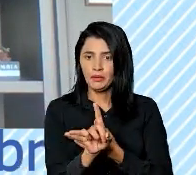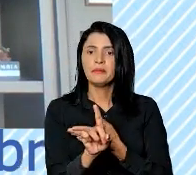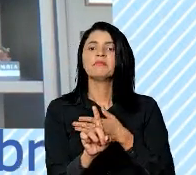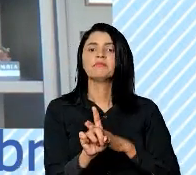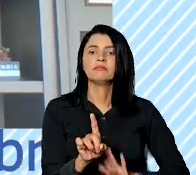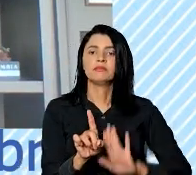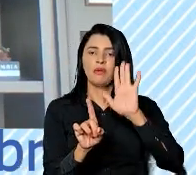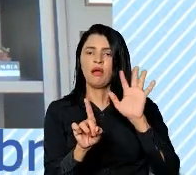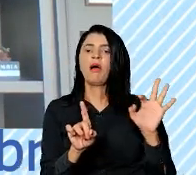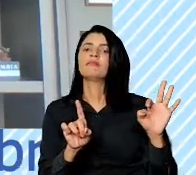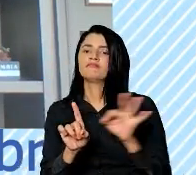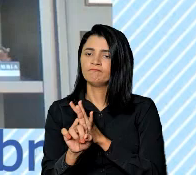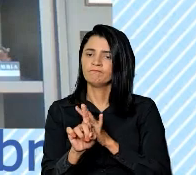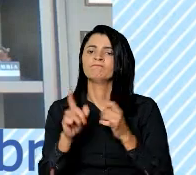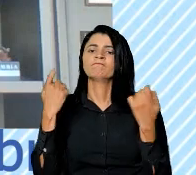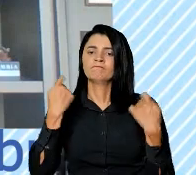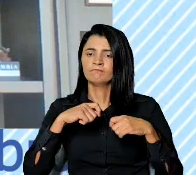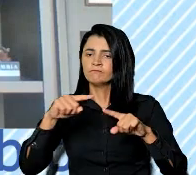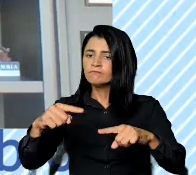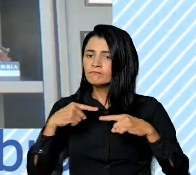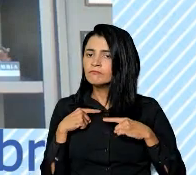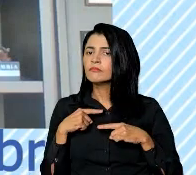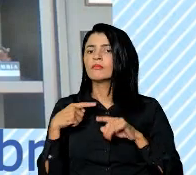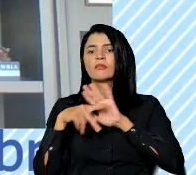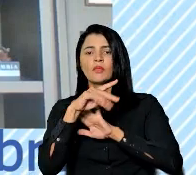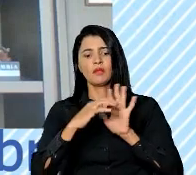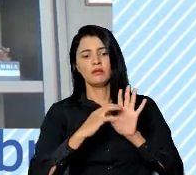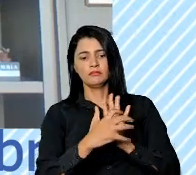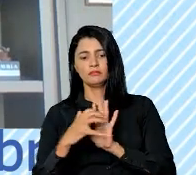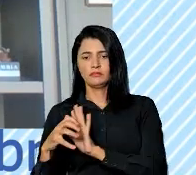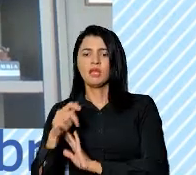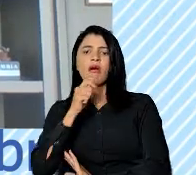elas ainda terão que enfrentar as estruturas partidárias.